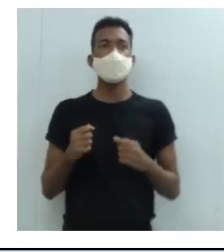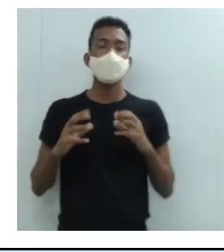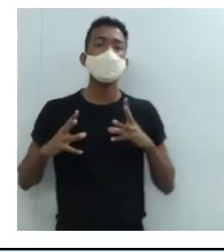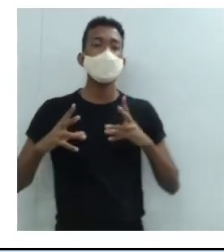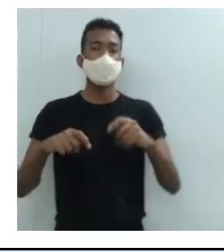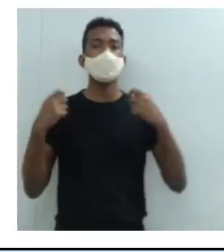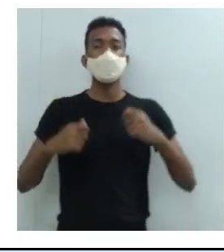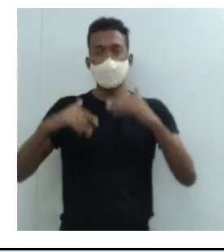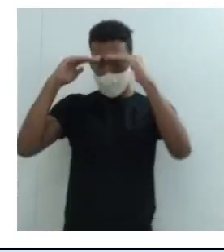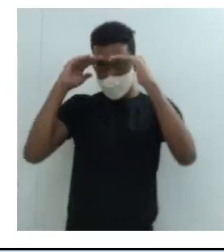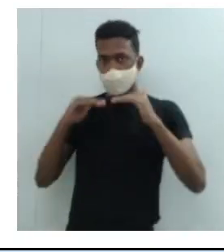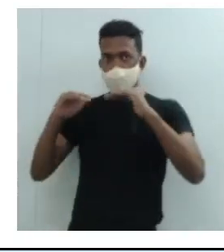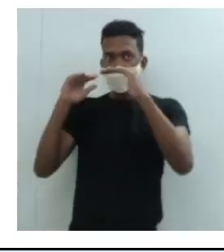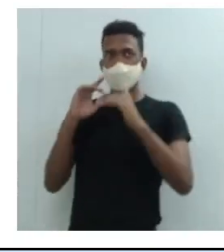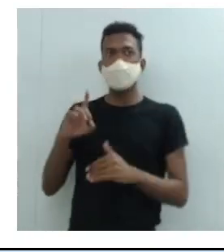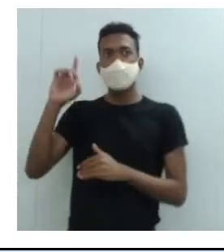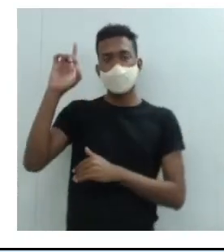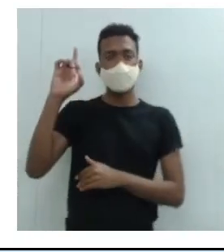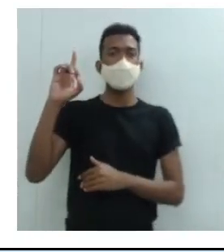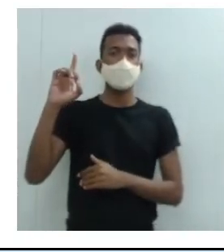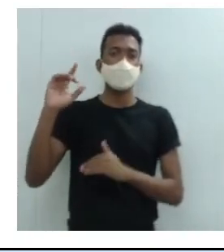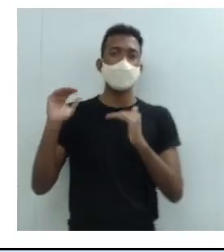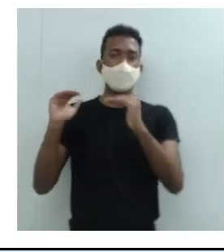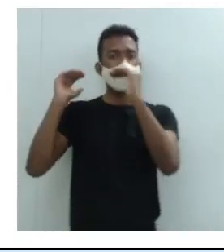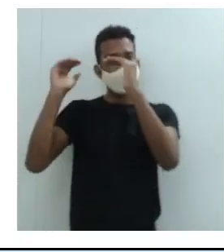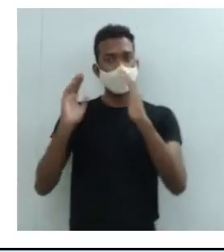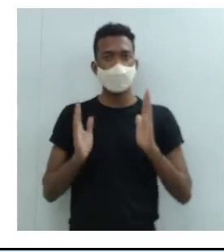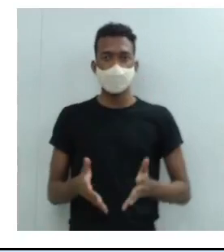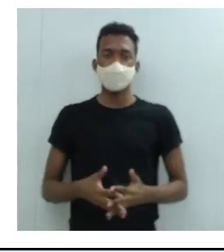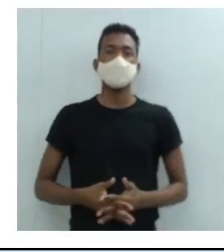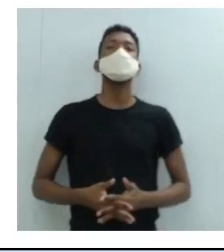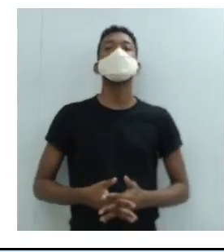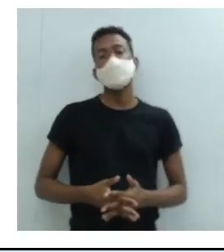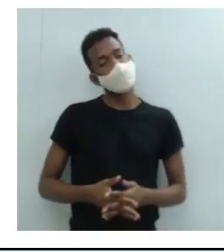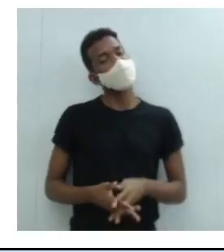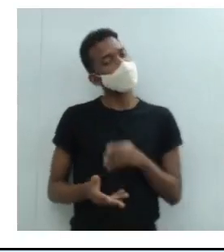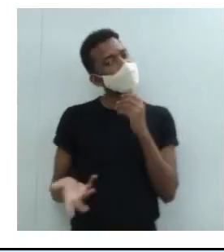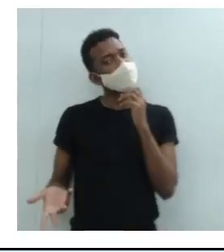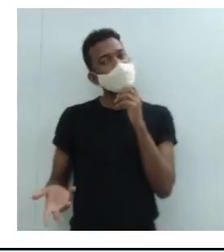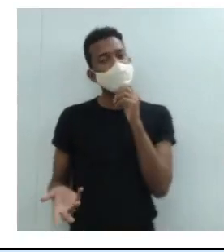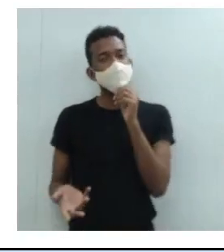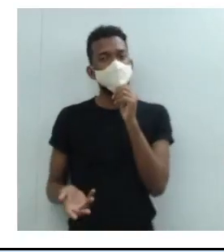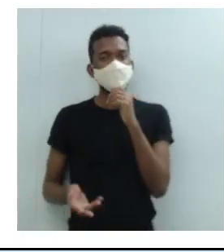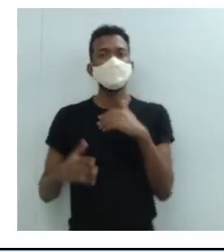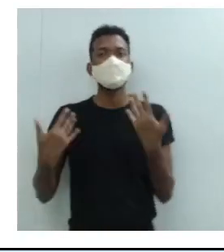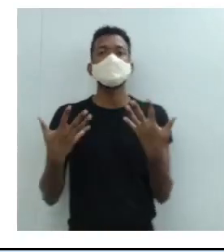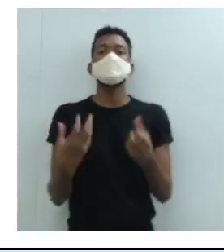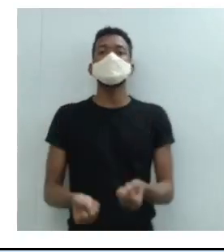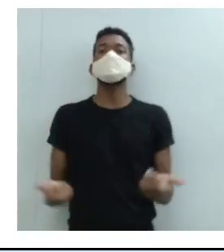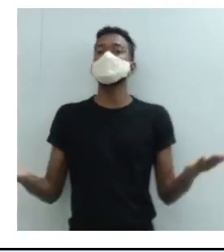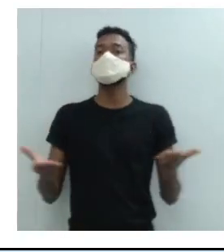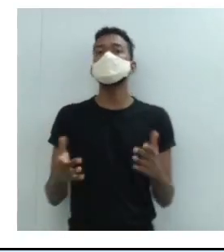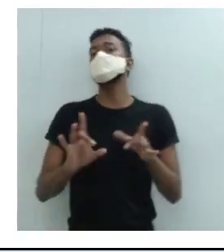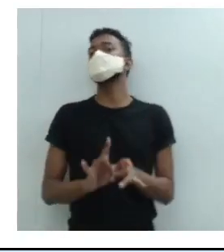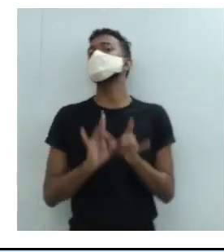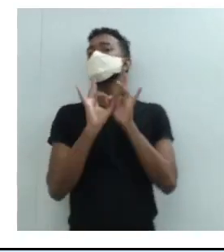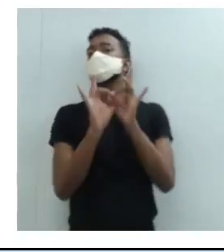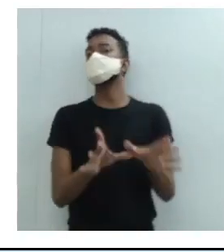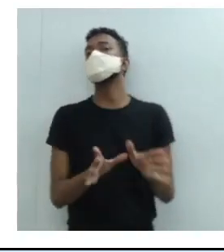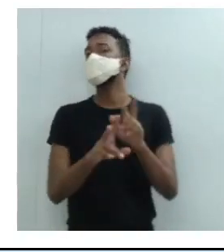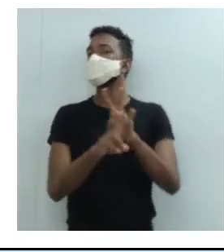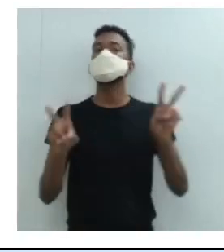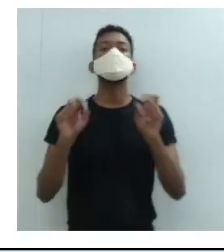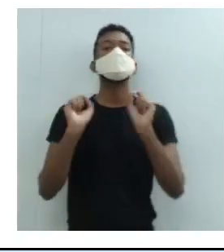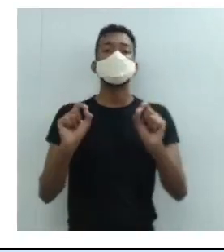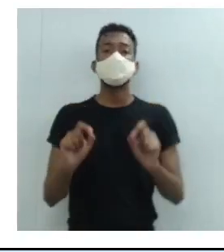devem obediência a quem? Ao soberano. Né? Então, vejamos, então a gente vai abrir mão, né,